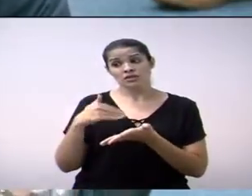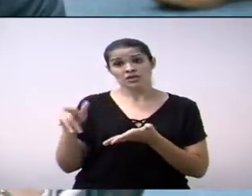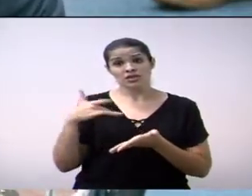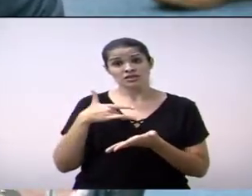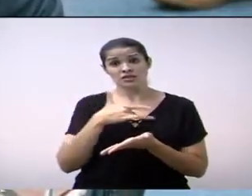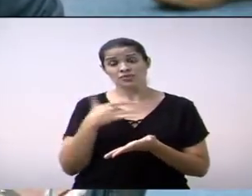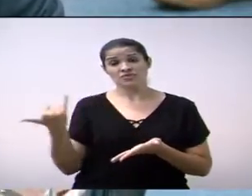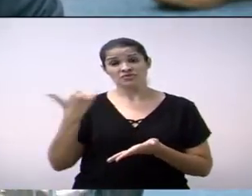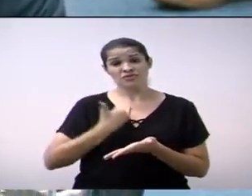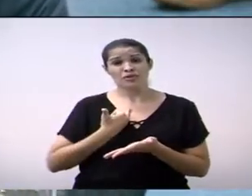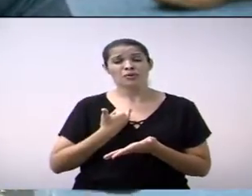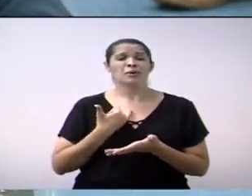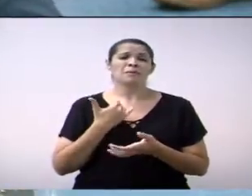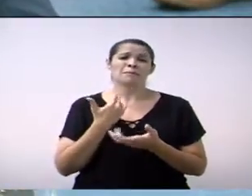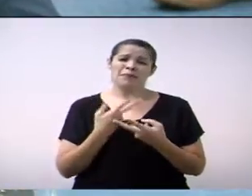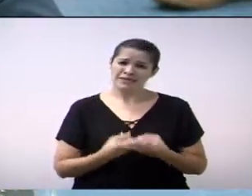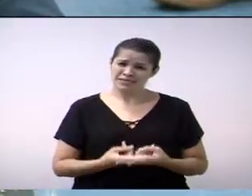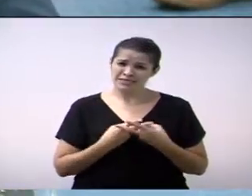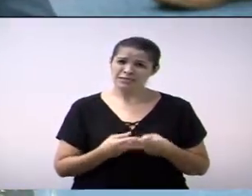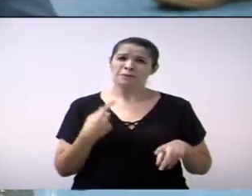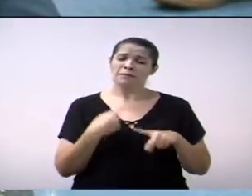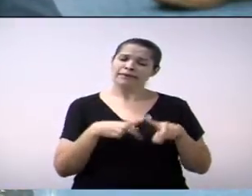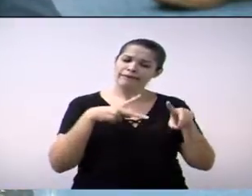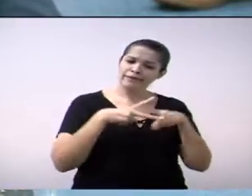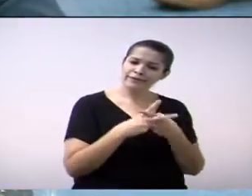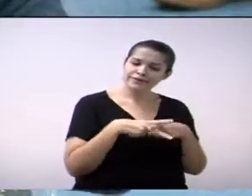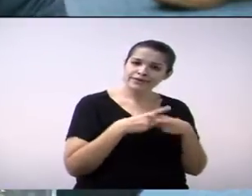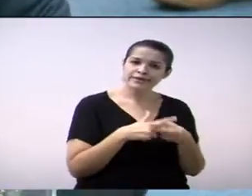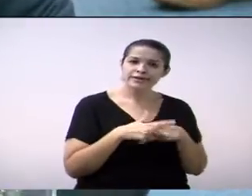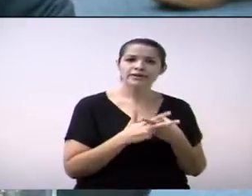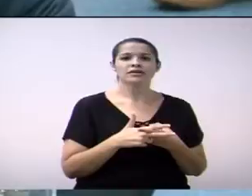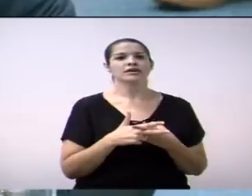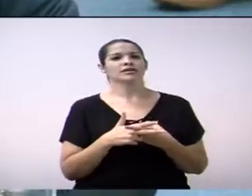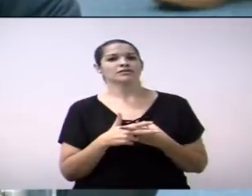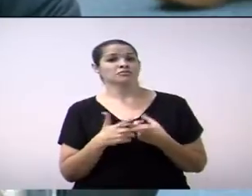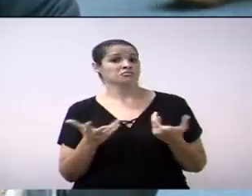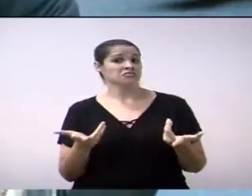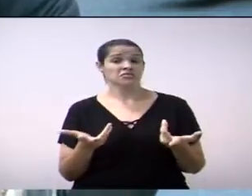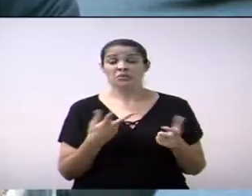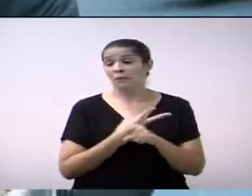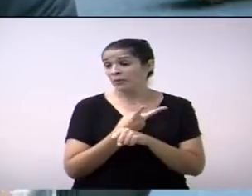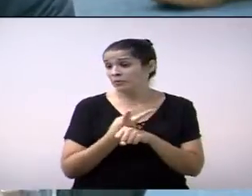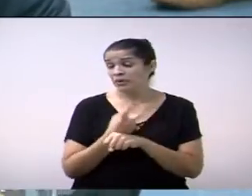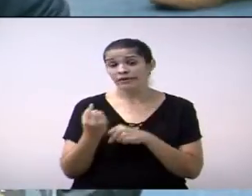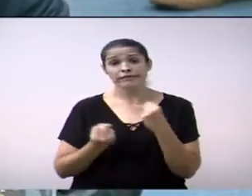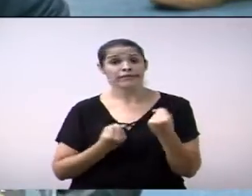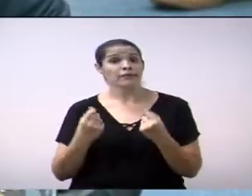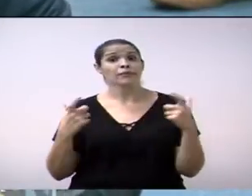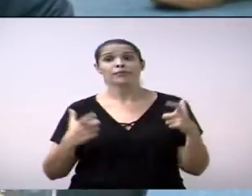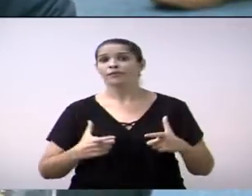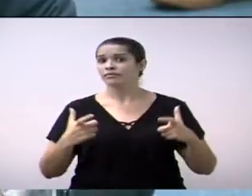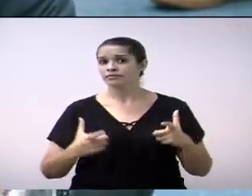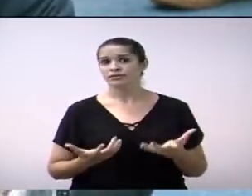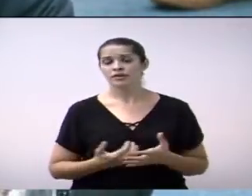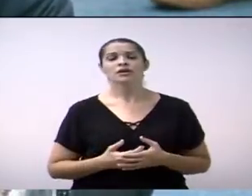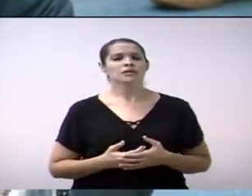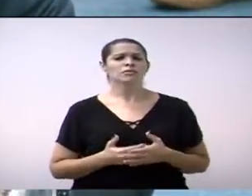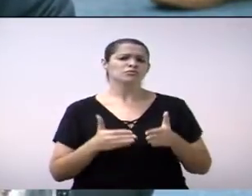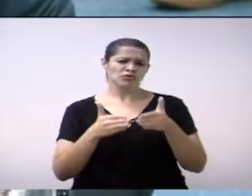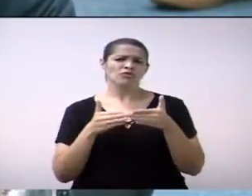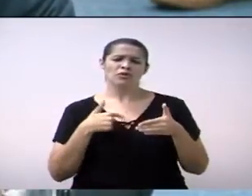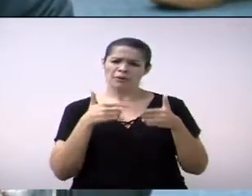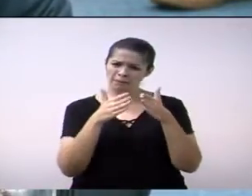aí a gente fica, como que está a situação hoje? Precisamos muito desses veículos dentro da